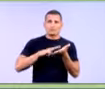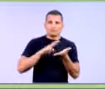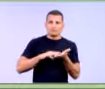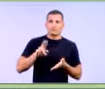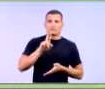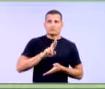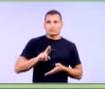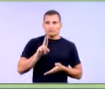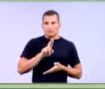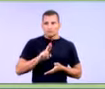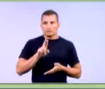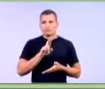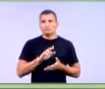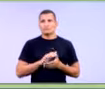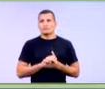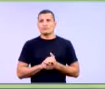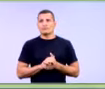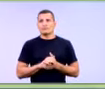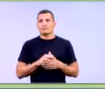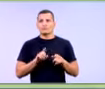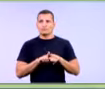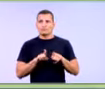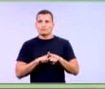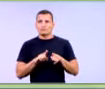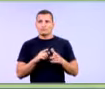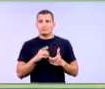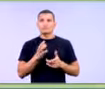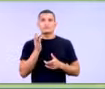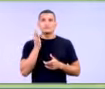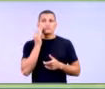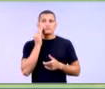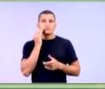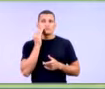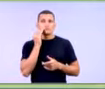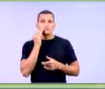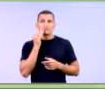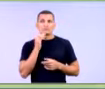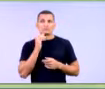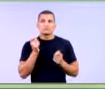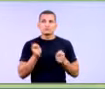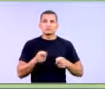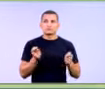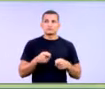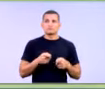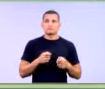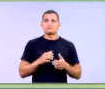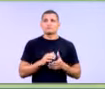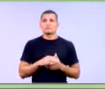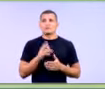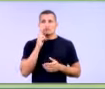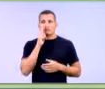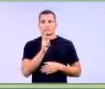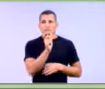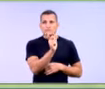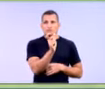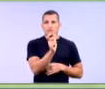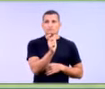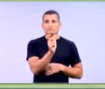qual aí dando uma previsão dos possíveis resultados. Olha as palavras-chave aqui,